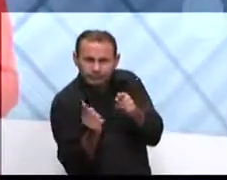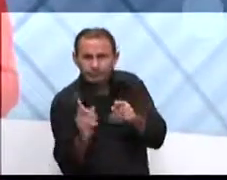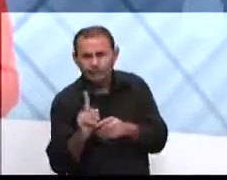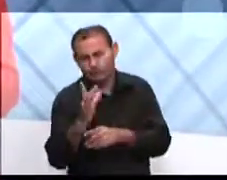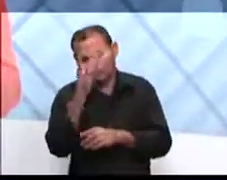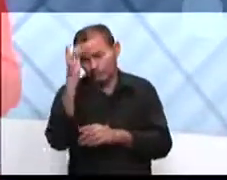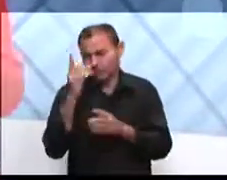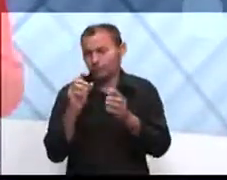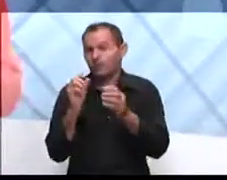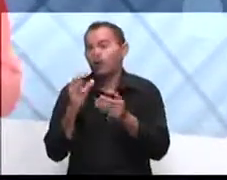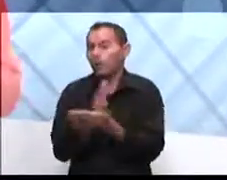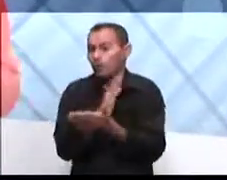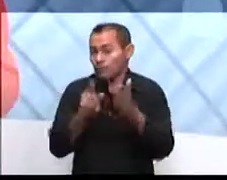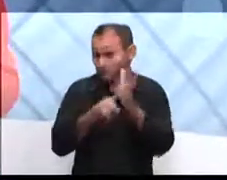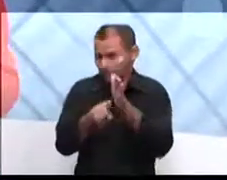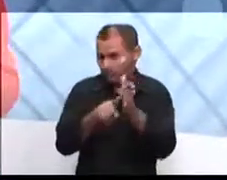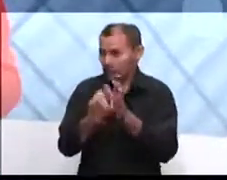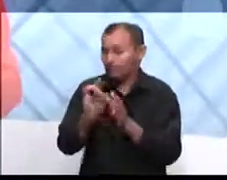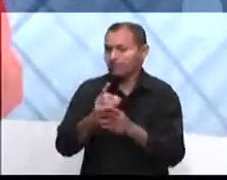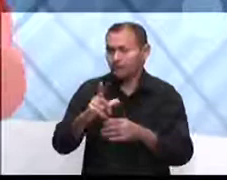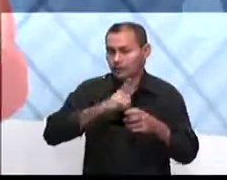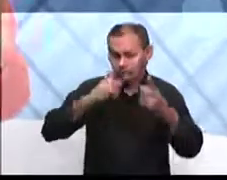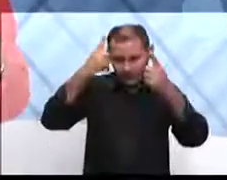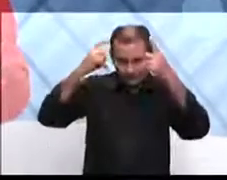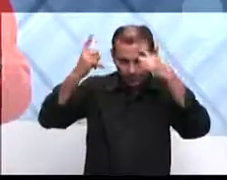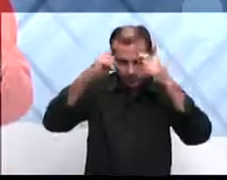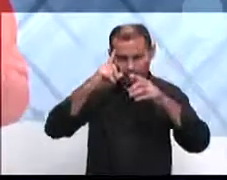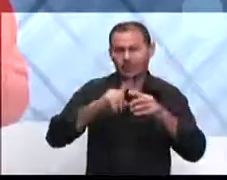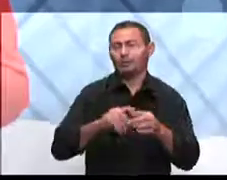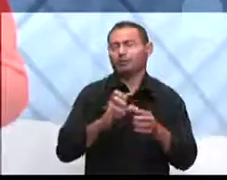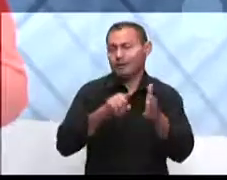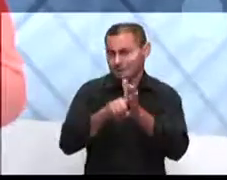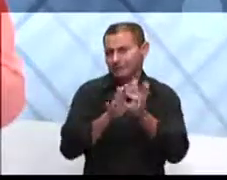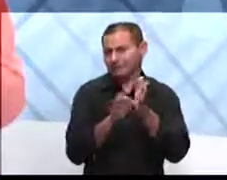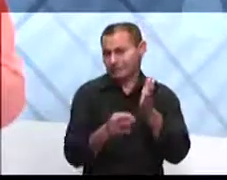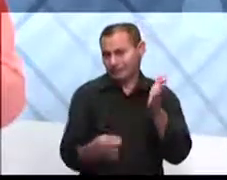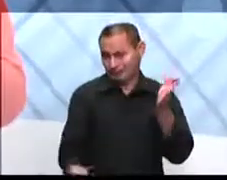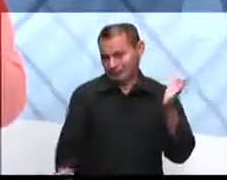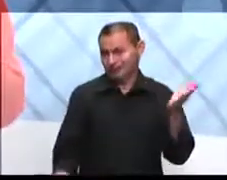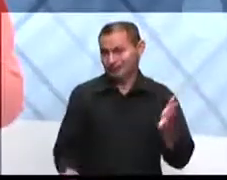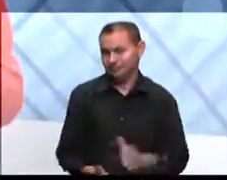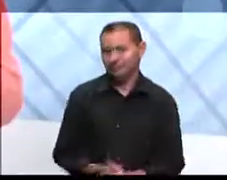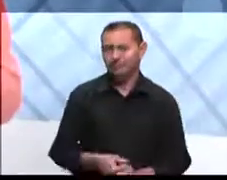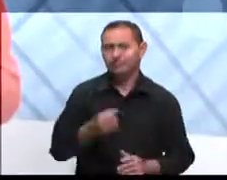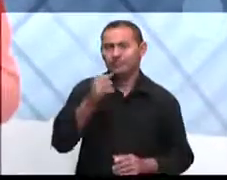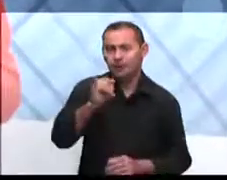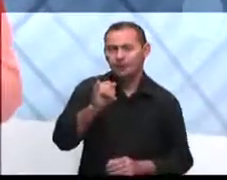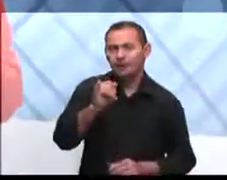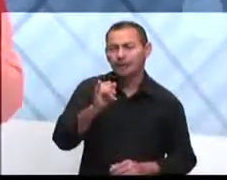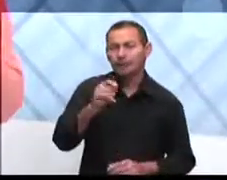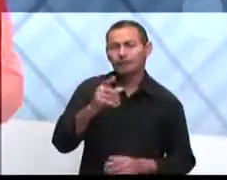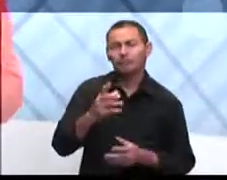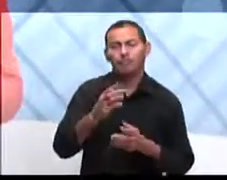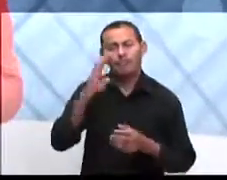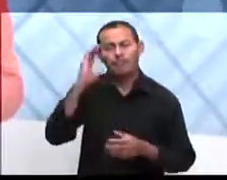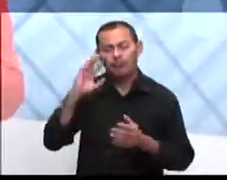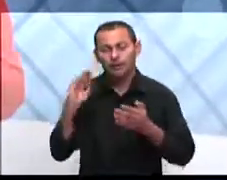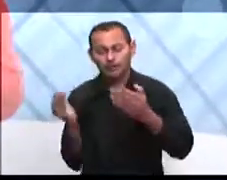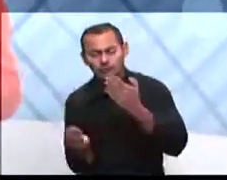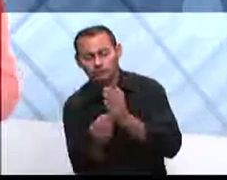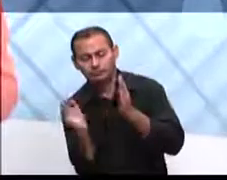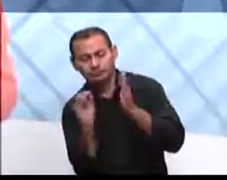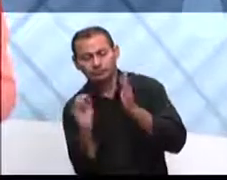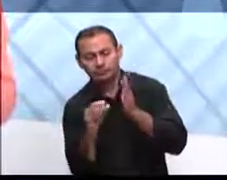perguntas, né, para vocês terem uma ideia, então, para vocês, né, então, daí, né,